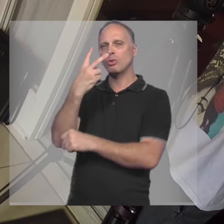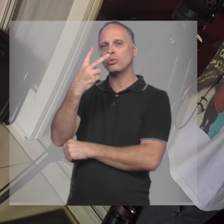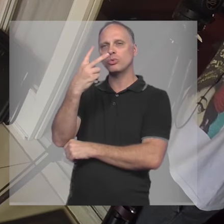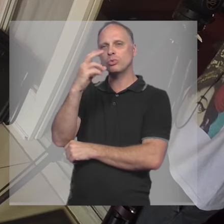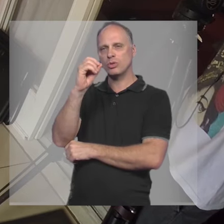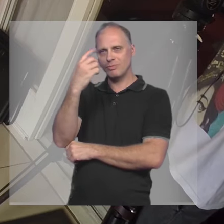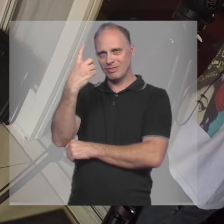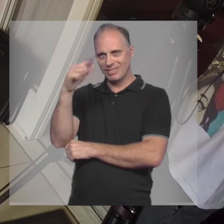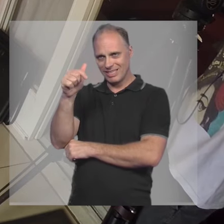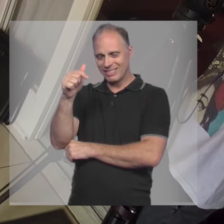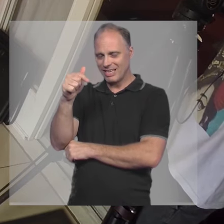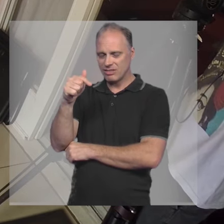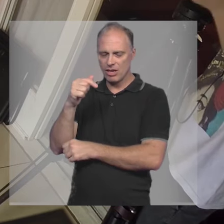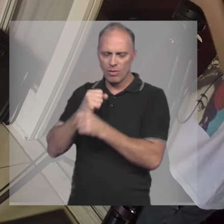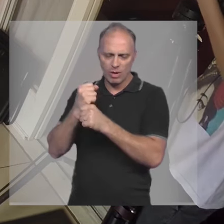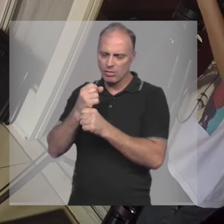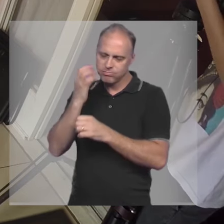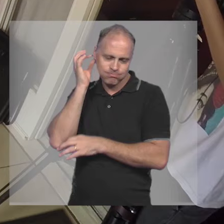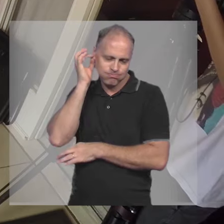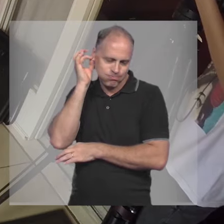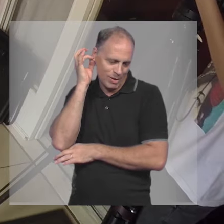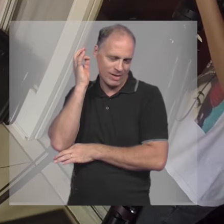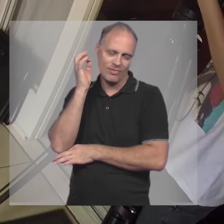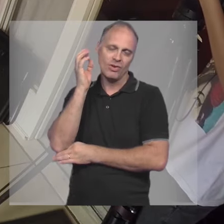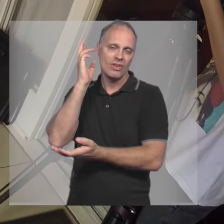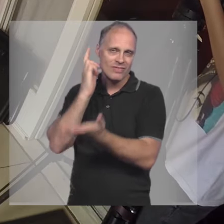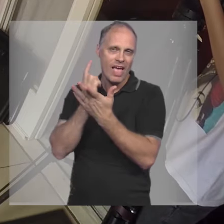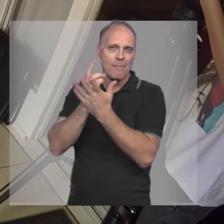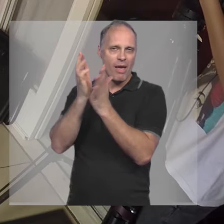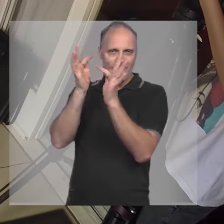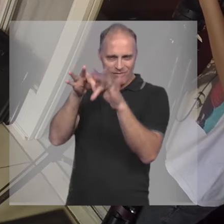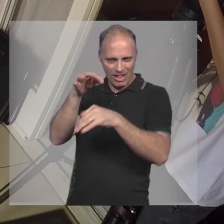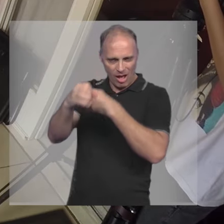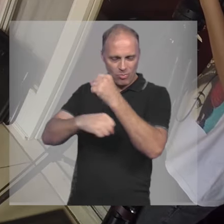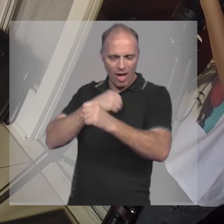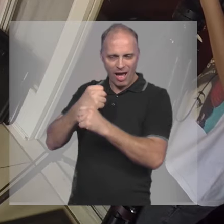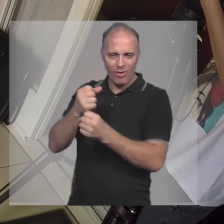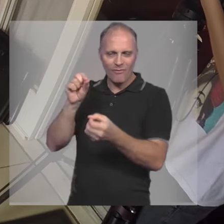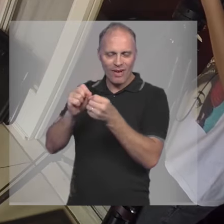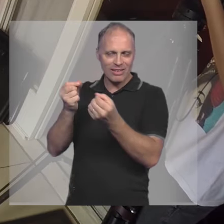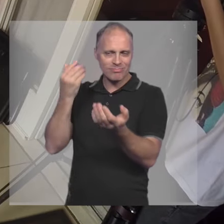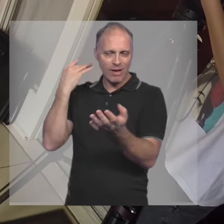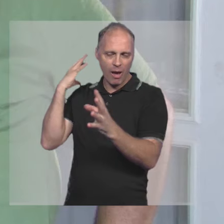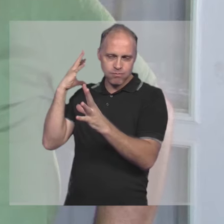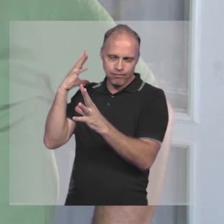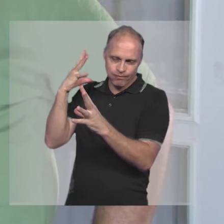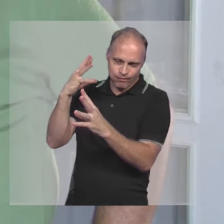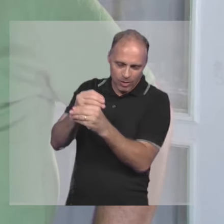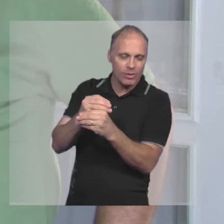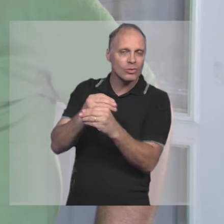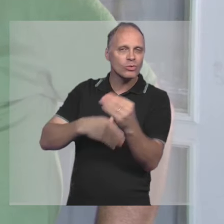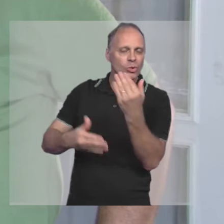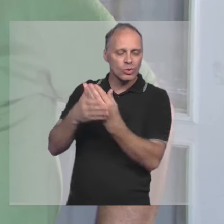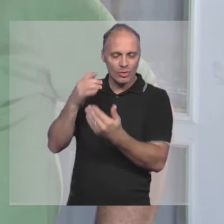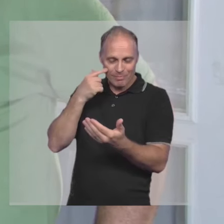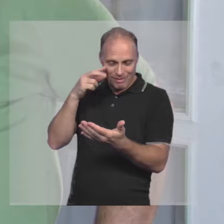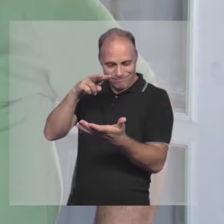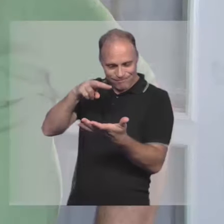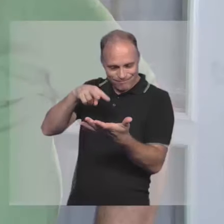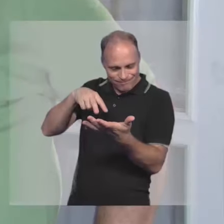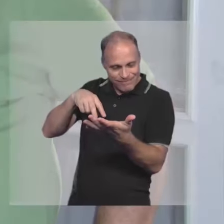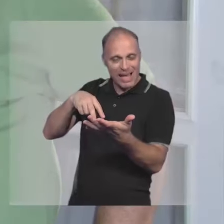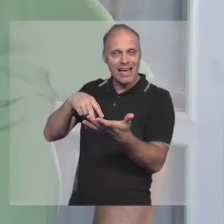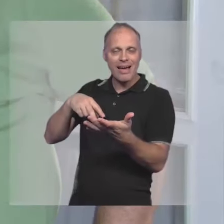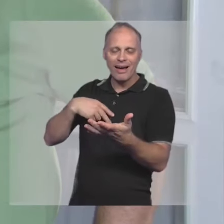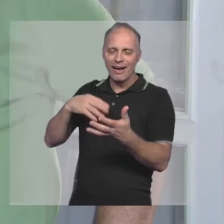sendo um ano incrível para mim, e todo o fim do ano eu procuro fazer um balanço do ano que está terminando, e quando termina o ano eu penso, pô, caramba,